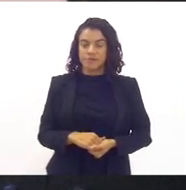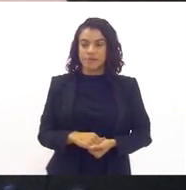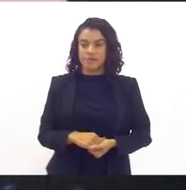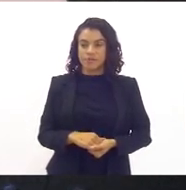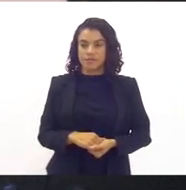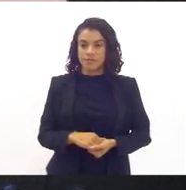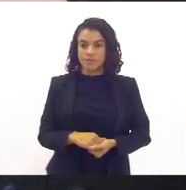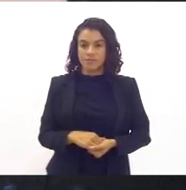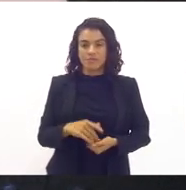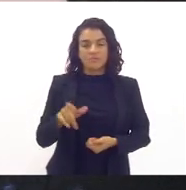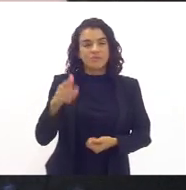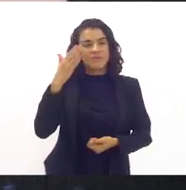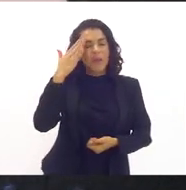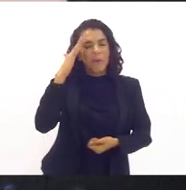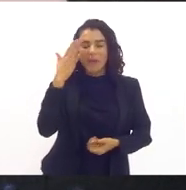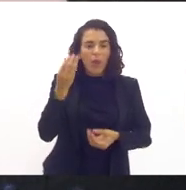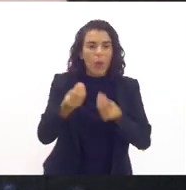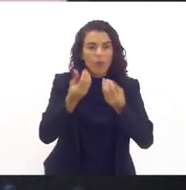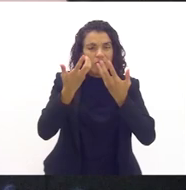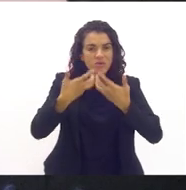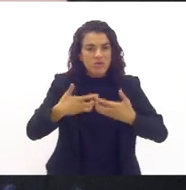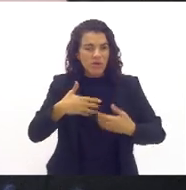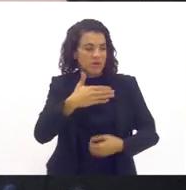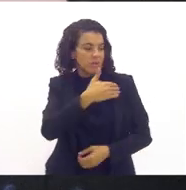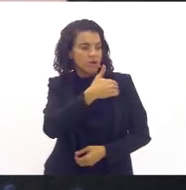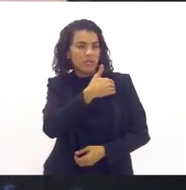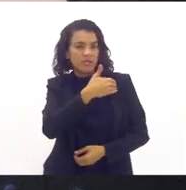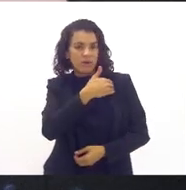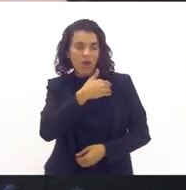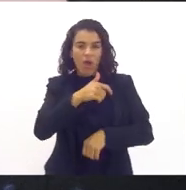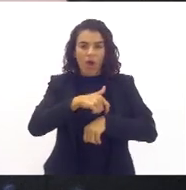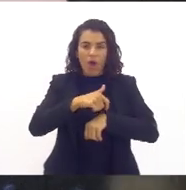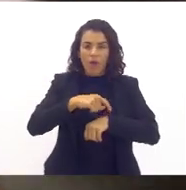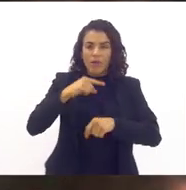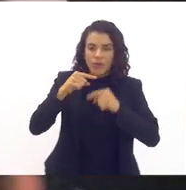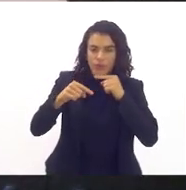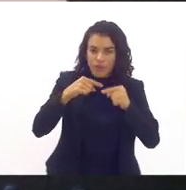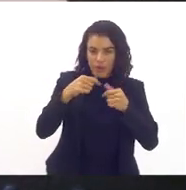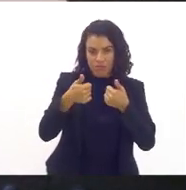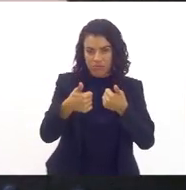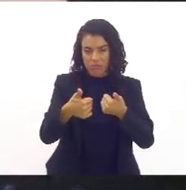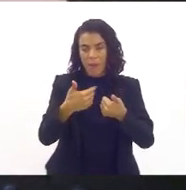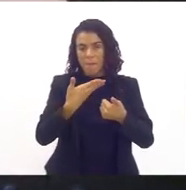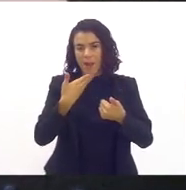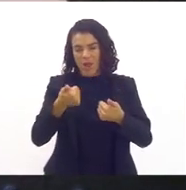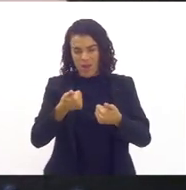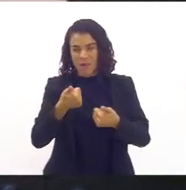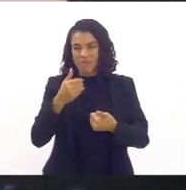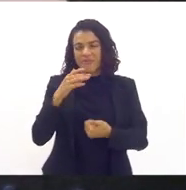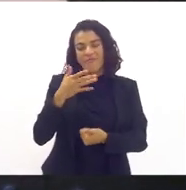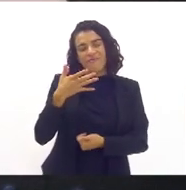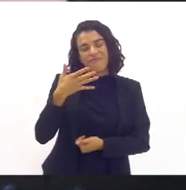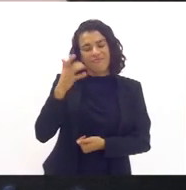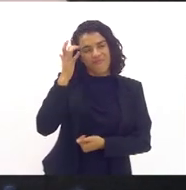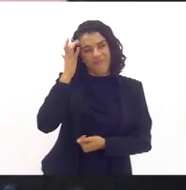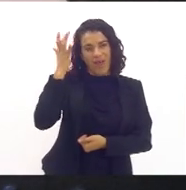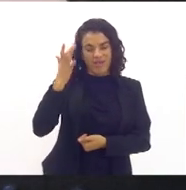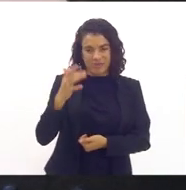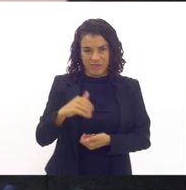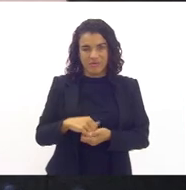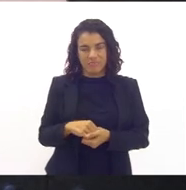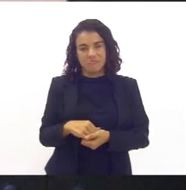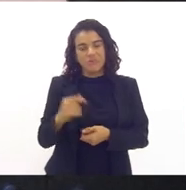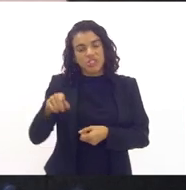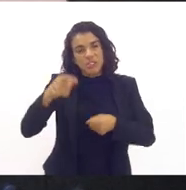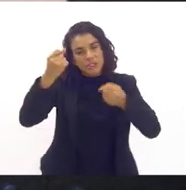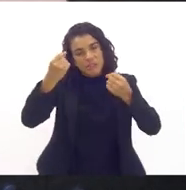Só para entender a dinâmica, me interrompam assim, se tiver dúvidas, sem problema nenhum. Acho que é até mais fácil para a gente poder retomar, esclarecer os